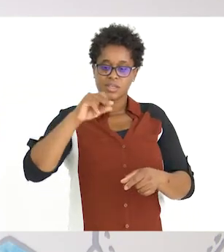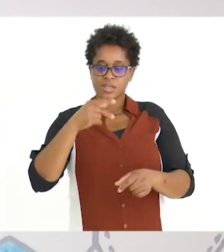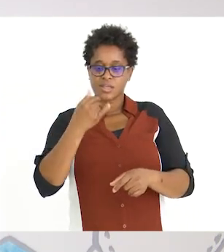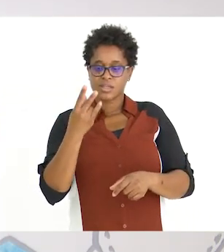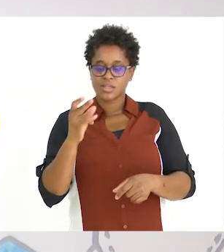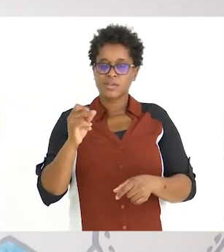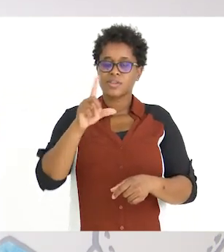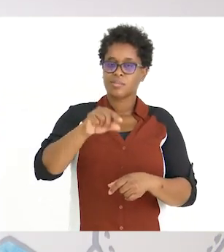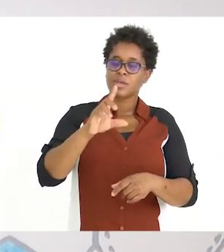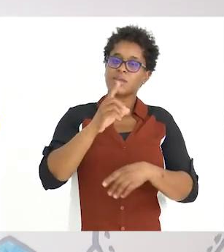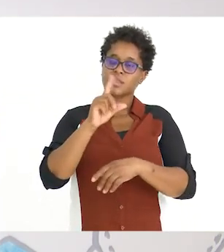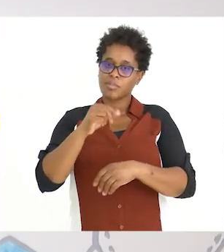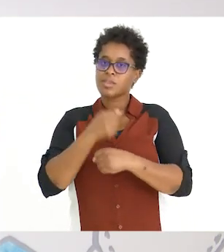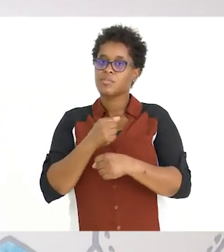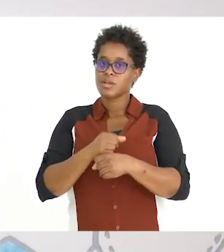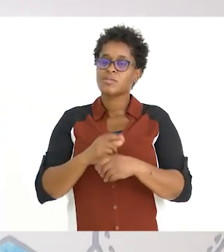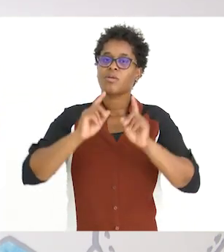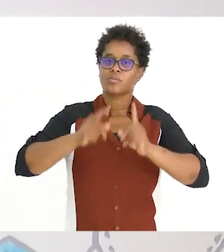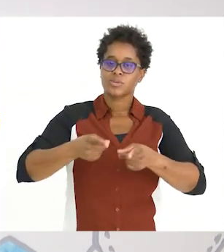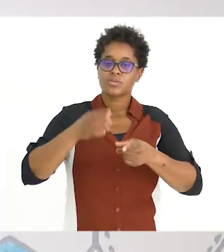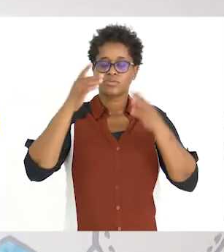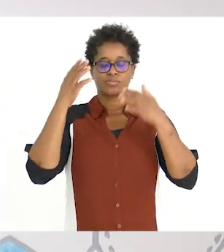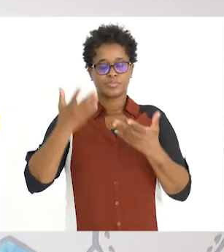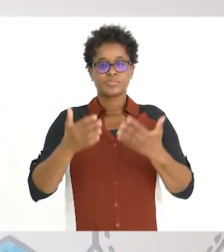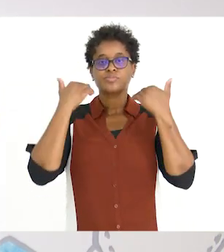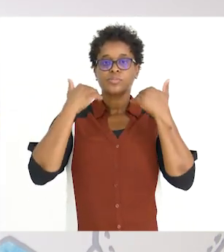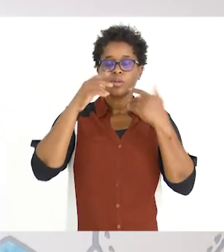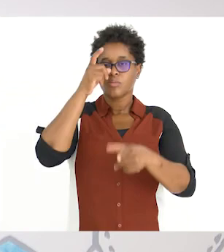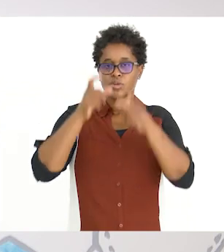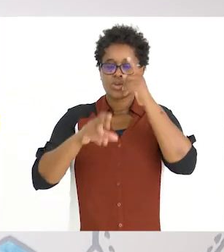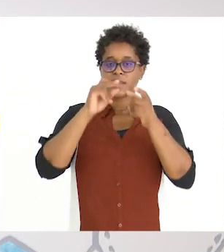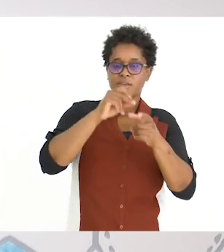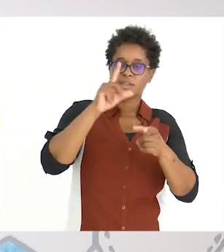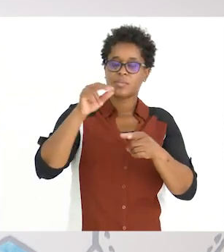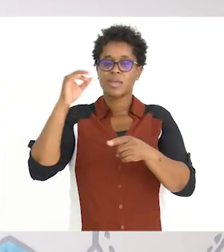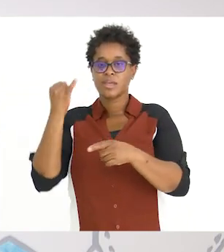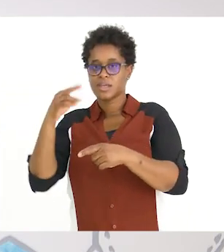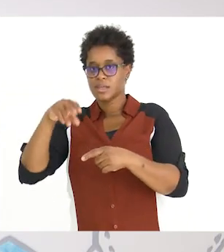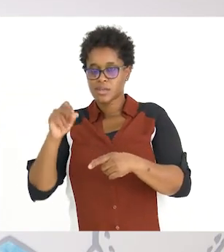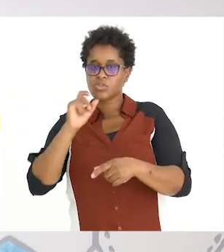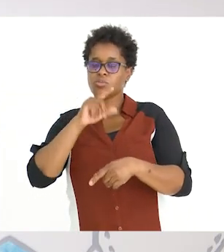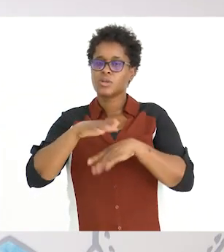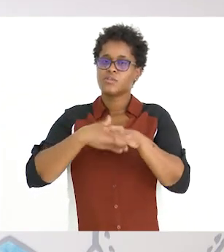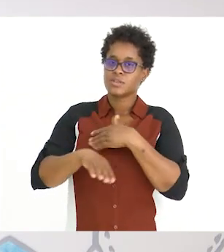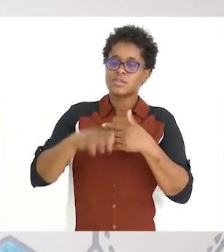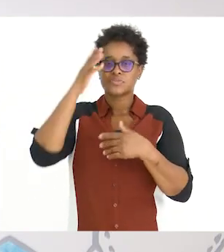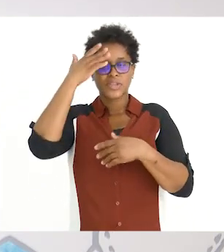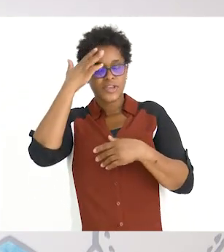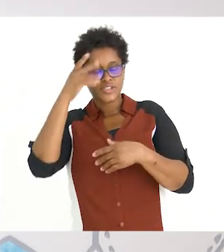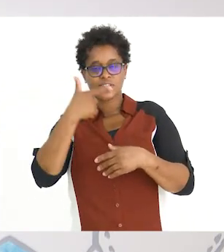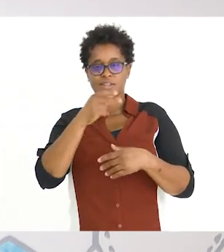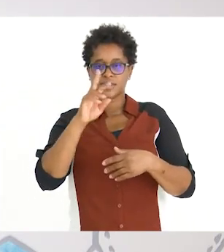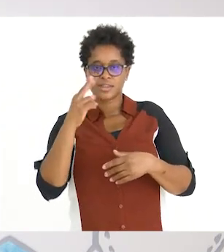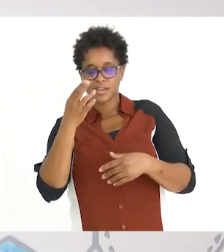vimos que, a partir dos dados da população ativa e inativa, podemos calcular as taxas de atividade,